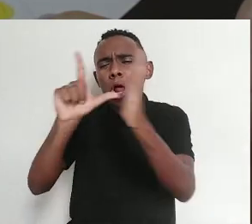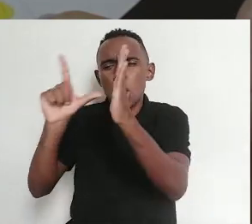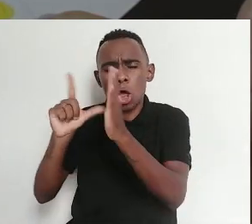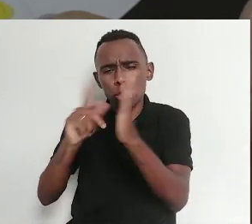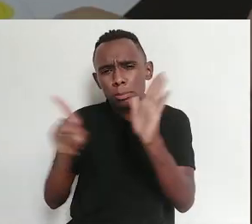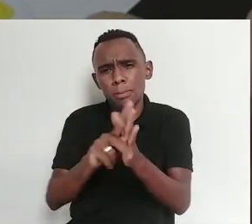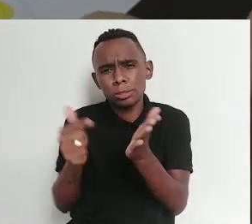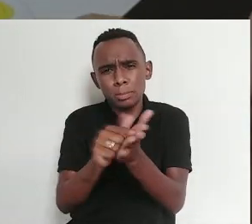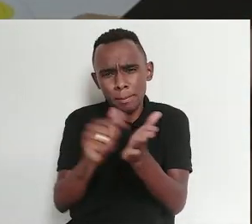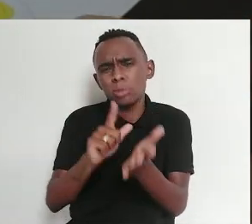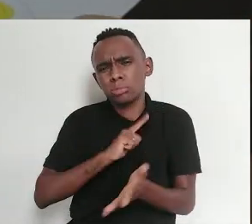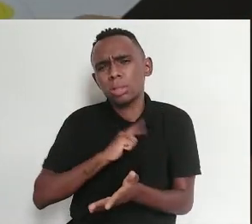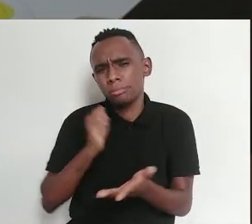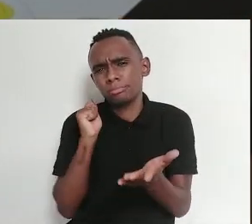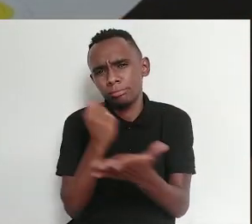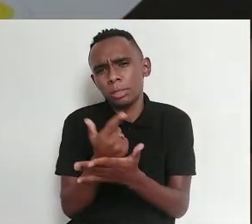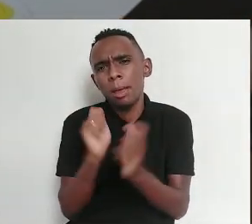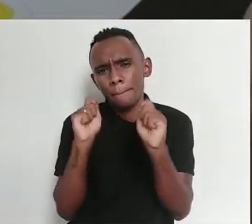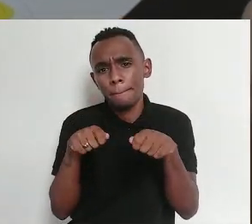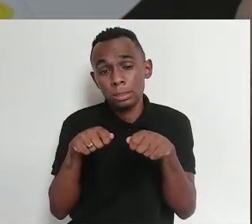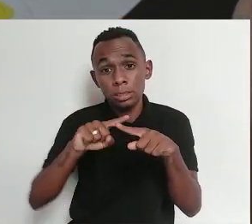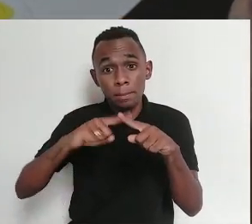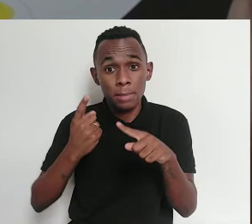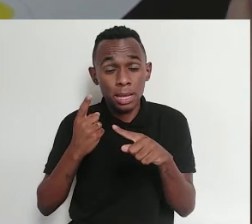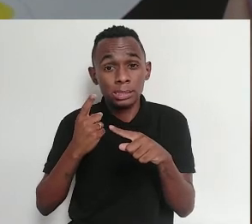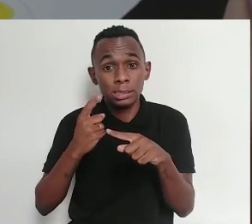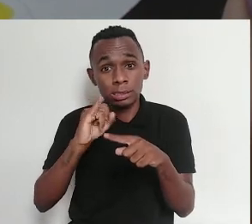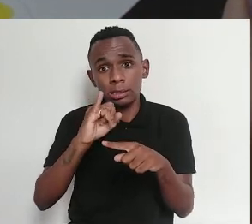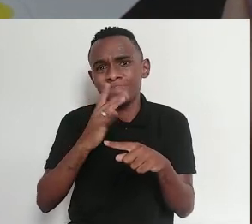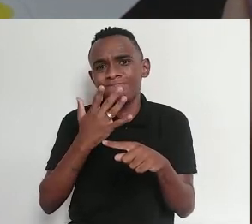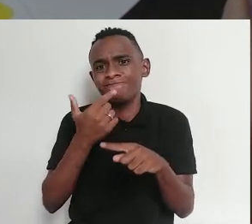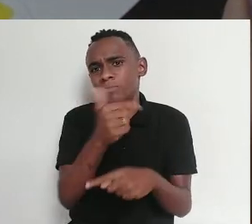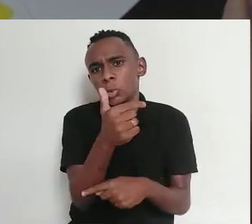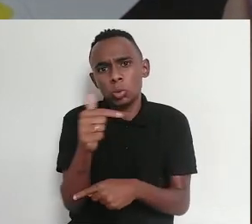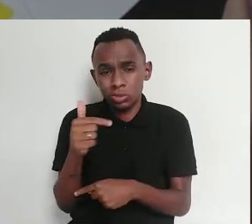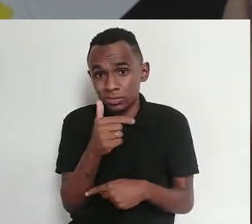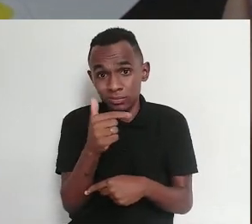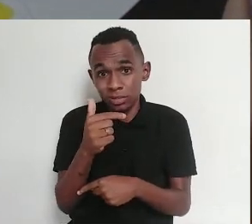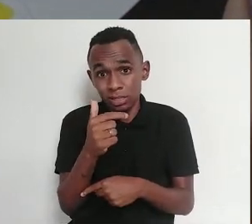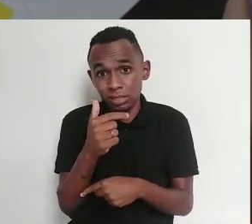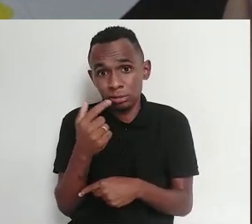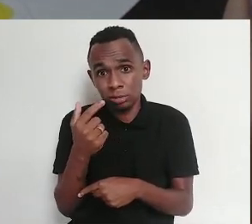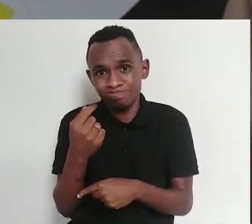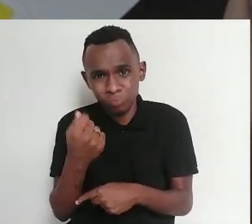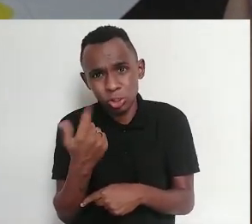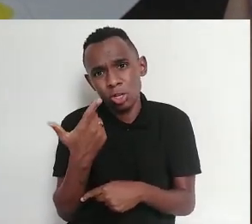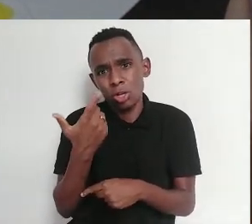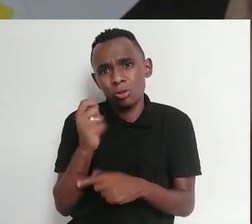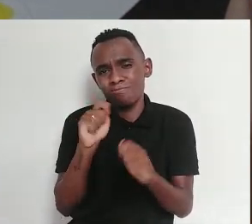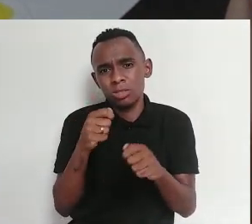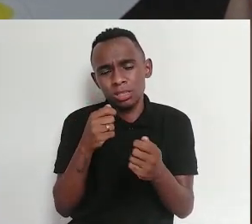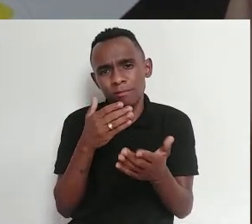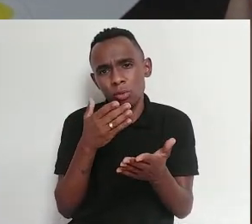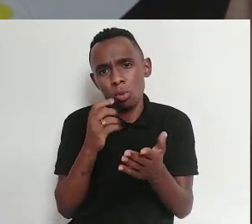aquarela escolar mesmo. Mas se vocês ainda assim não tiverem acesso à aquarela,